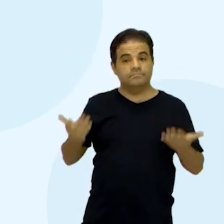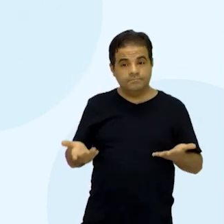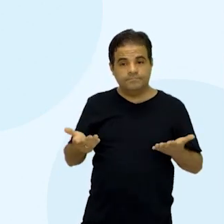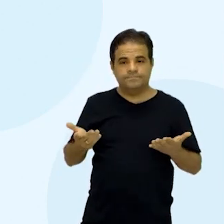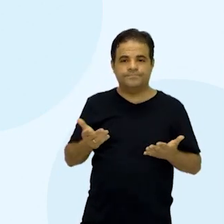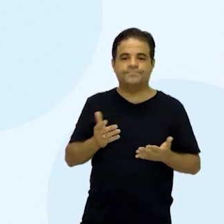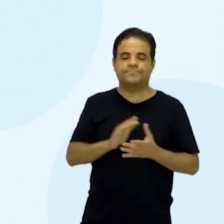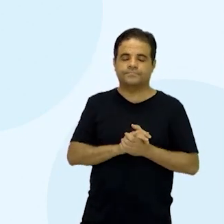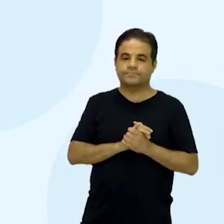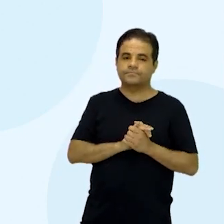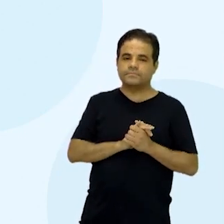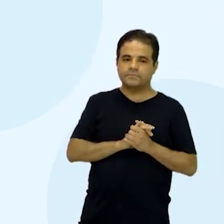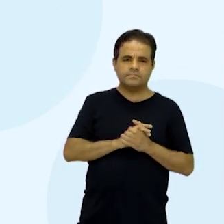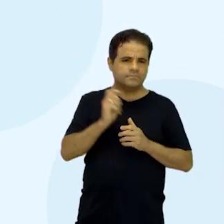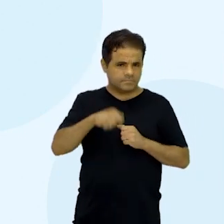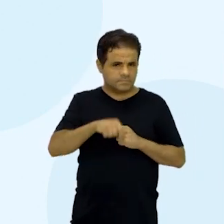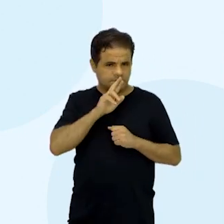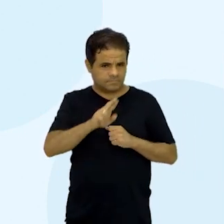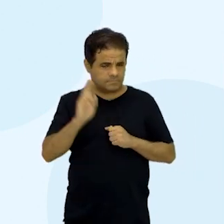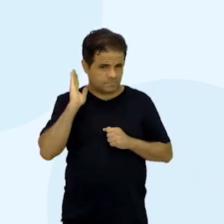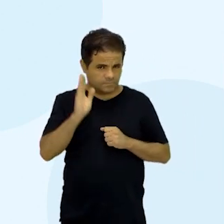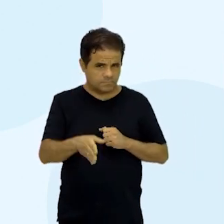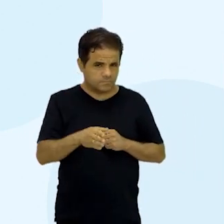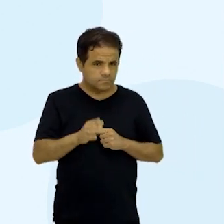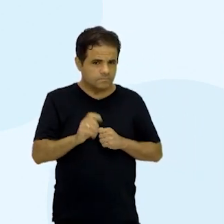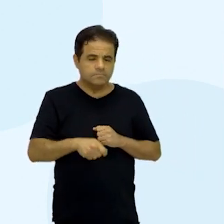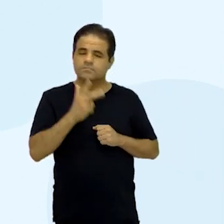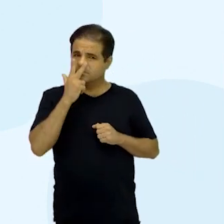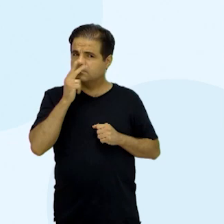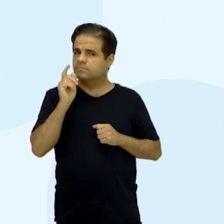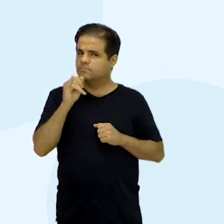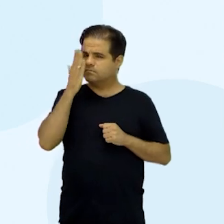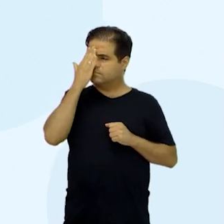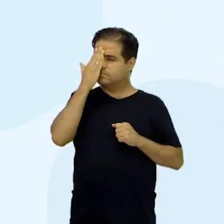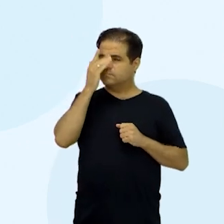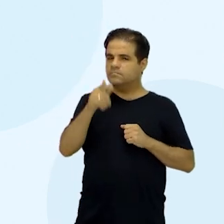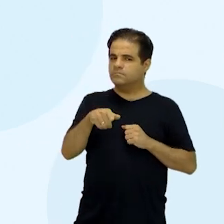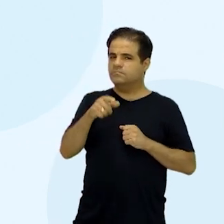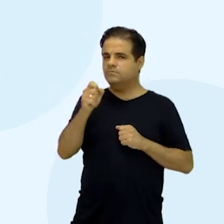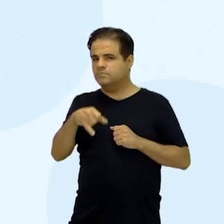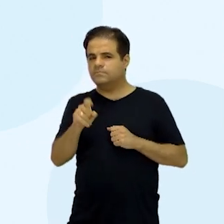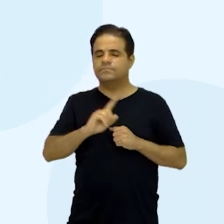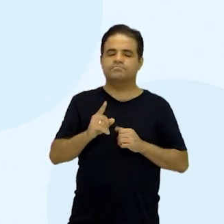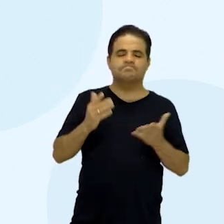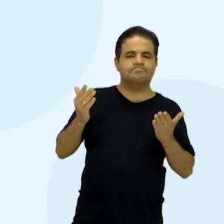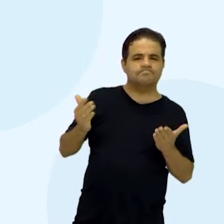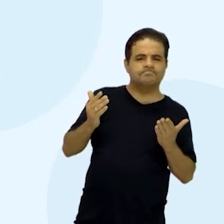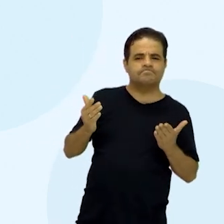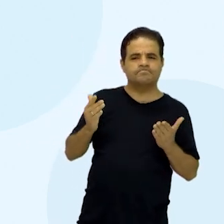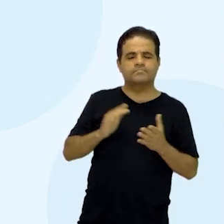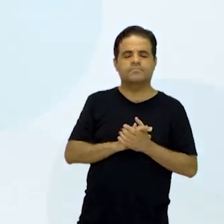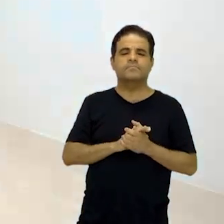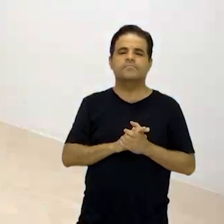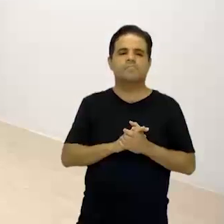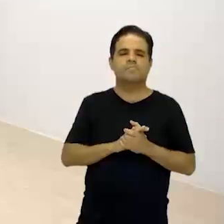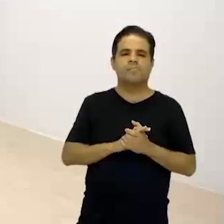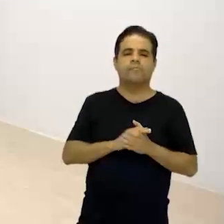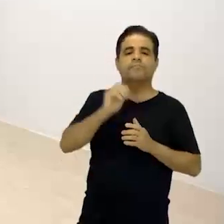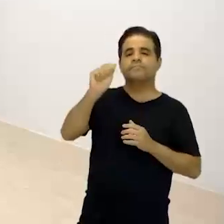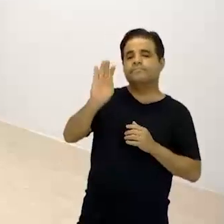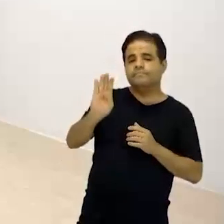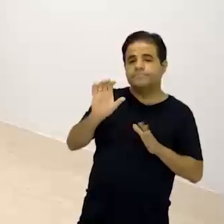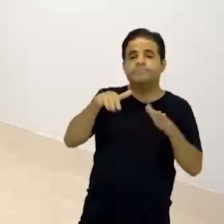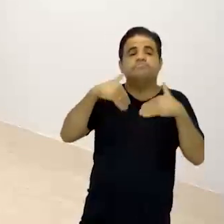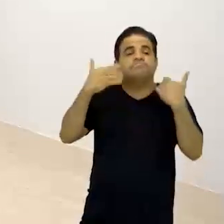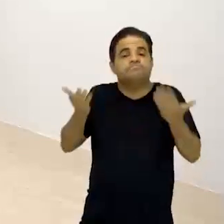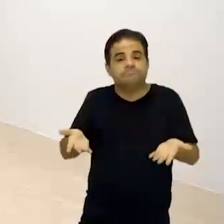deixar. Eu acho que essa eu sei. Já dá para responder direto? Será? Acho que essa eu sei, hein? Ou será que não? Porque eu fui lendo, né? Então dá para fazer. Eu acho que dá. A, B ou C,